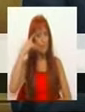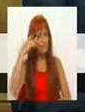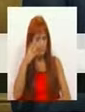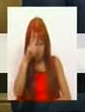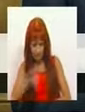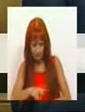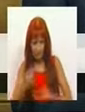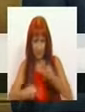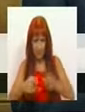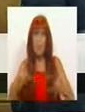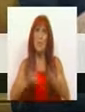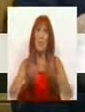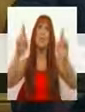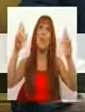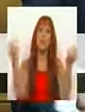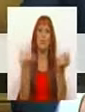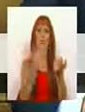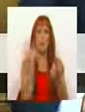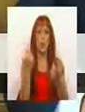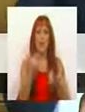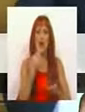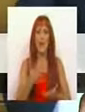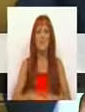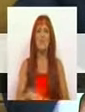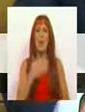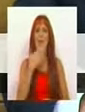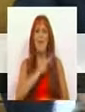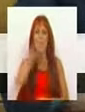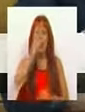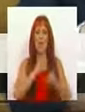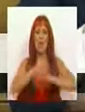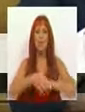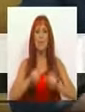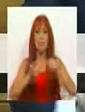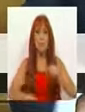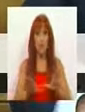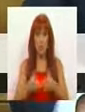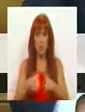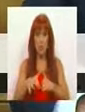julgada e aprovada, assim esperamos por todos. Muito obrigado. Muito obrigado, Sr. Ministro. Para continuar a intervenção do Grupo Parlamentar do PSD,